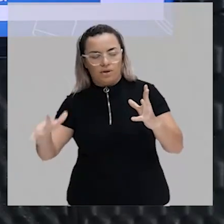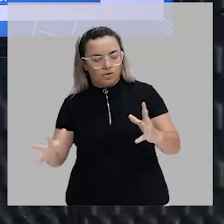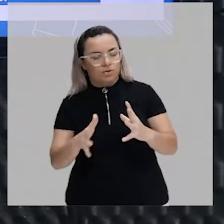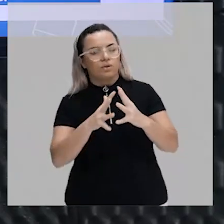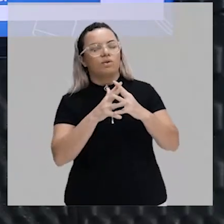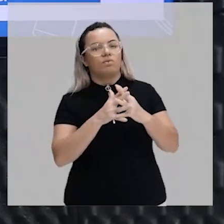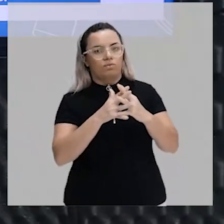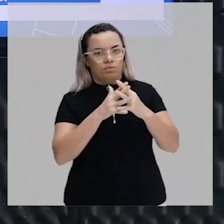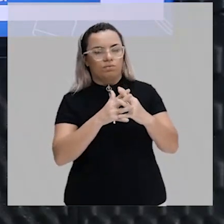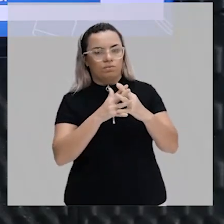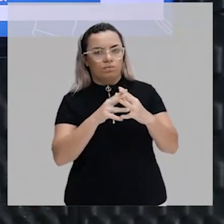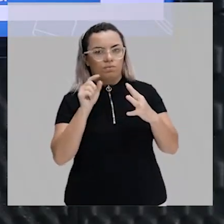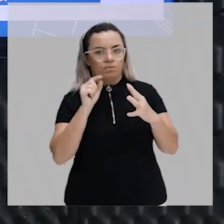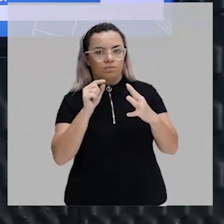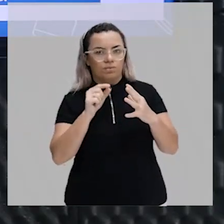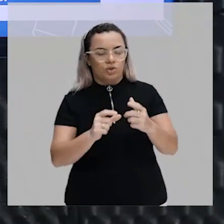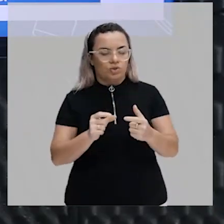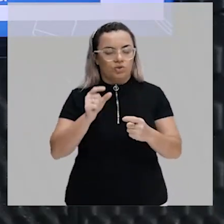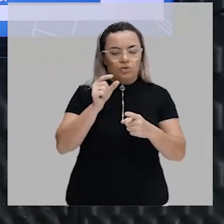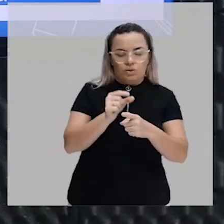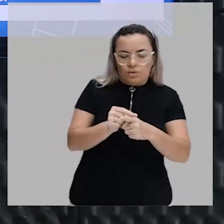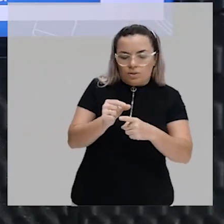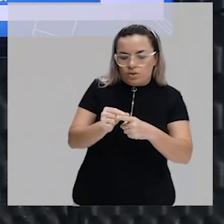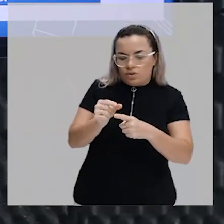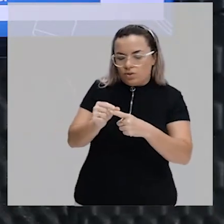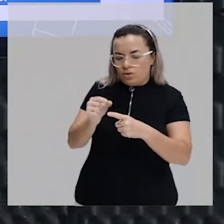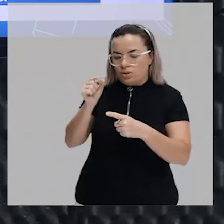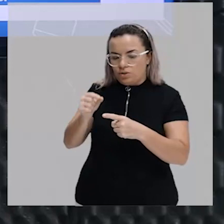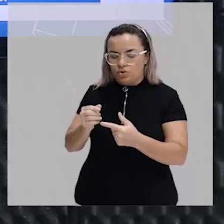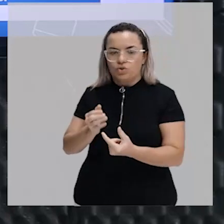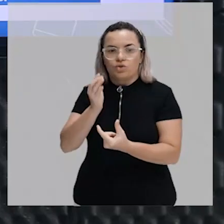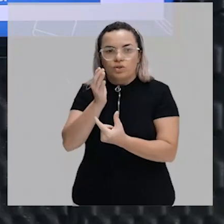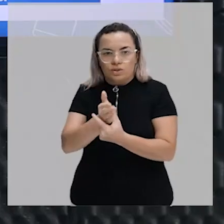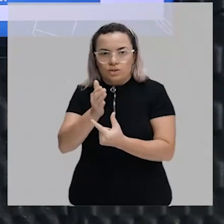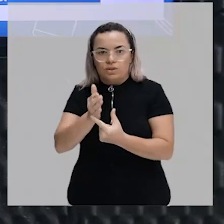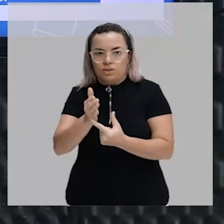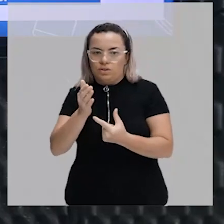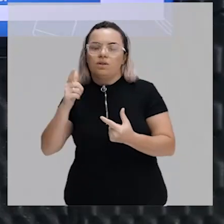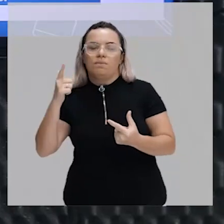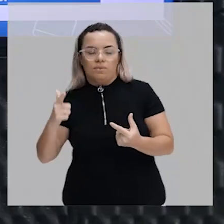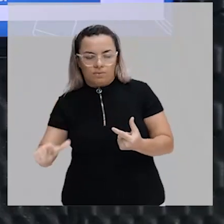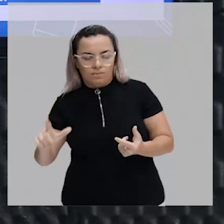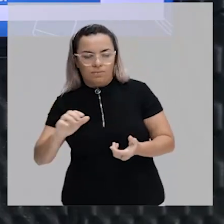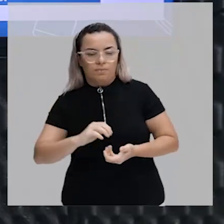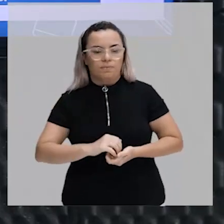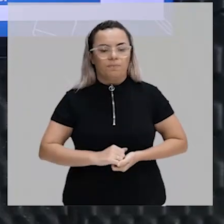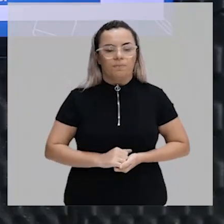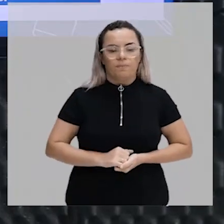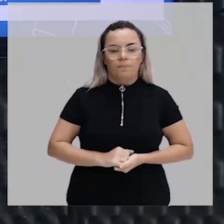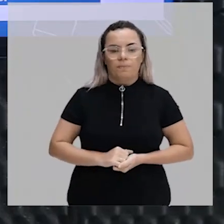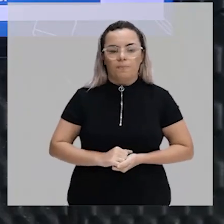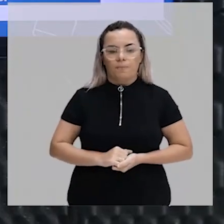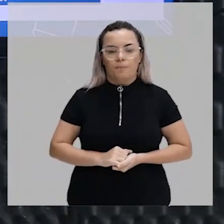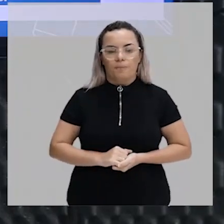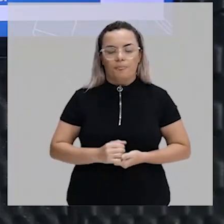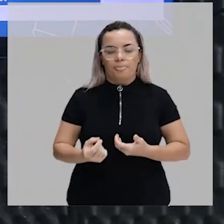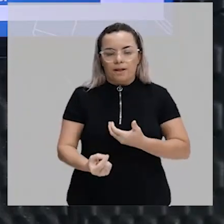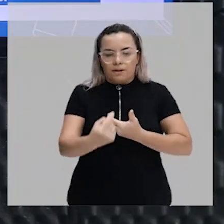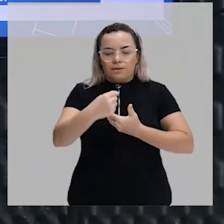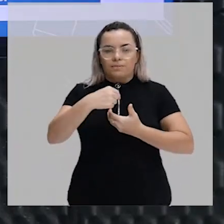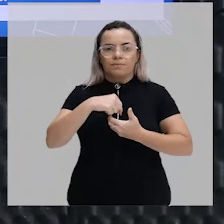Lembram? Repetição de fonemas, de sílabas. Essa subjetividade, essa